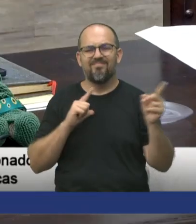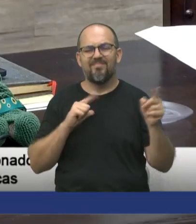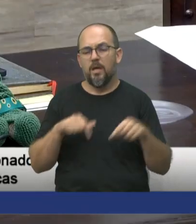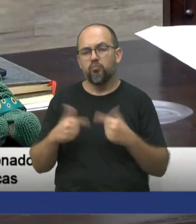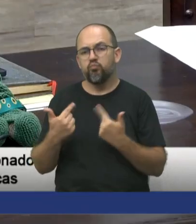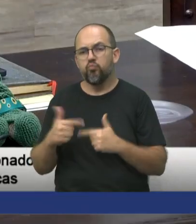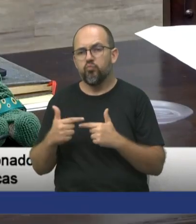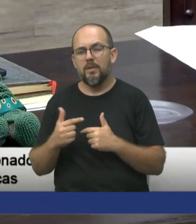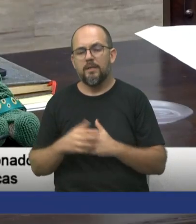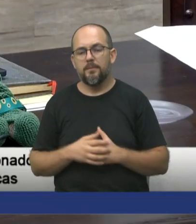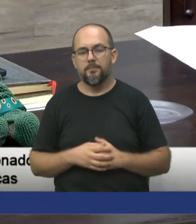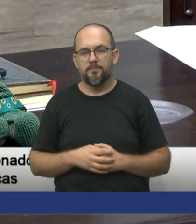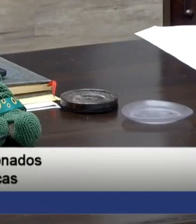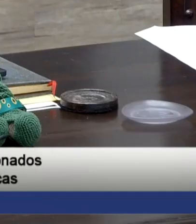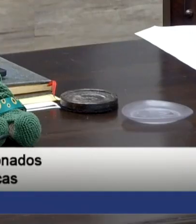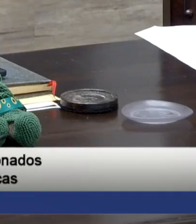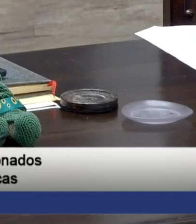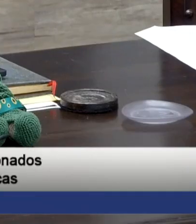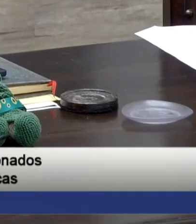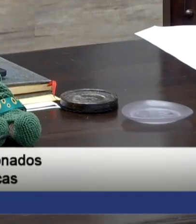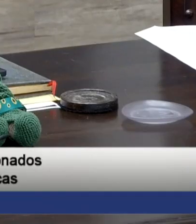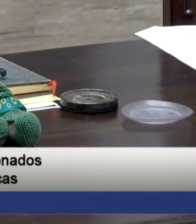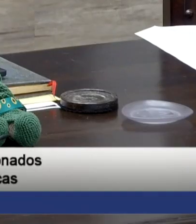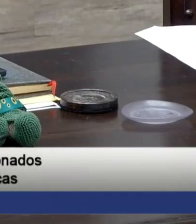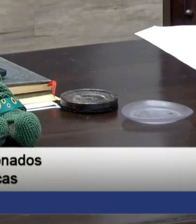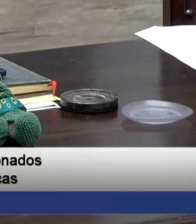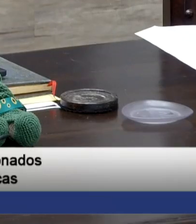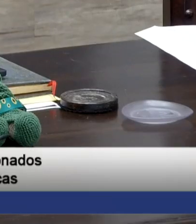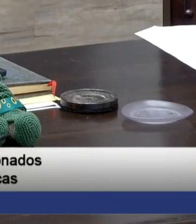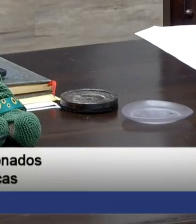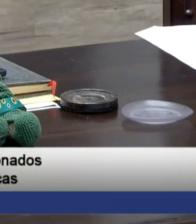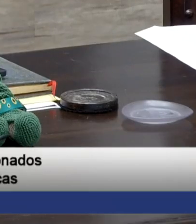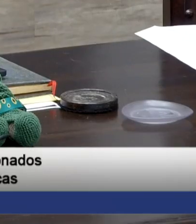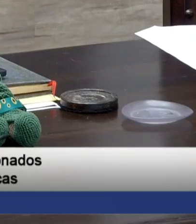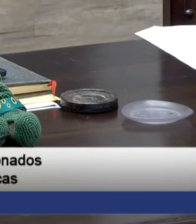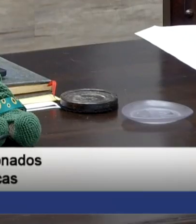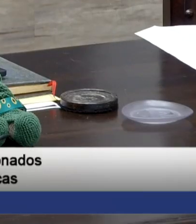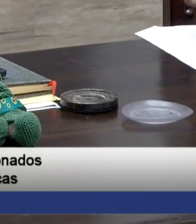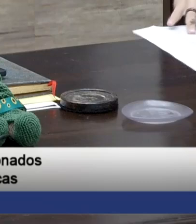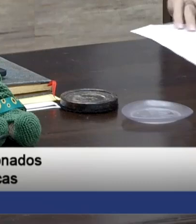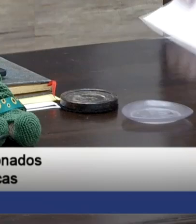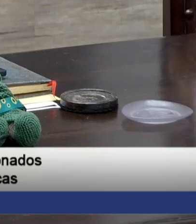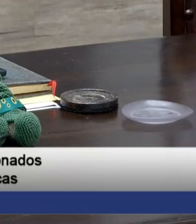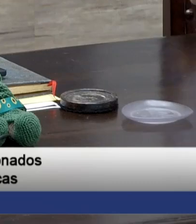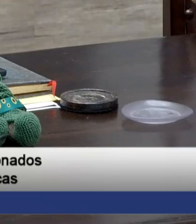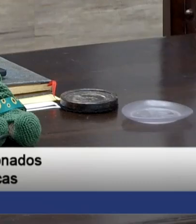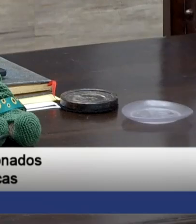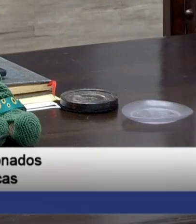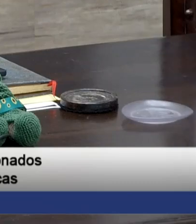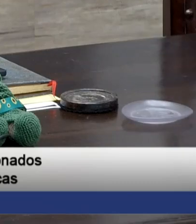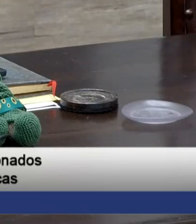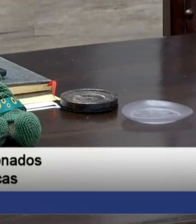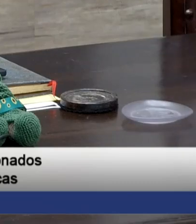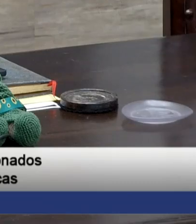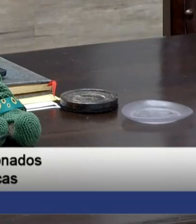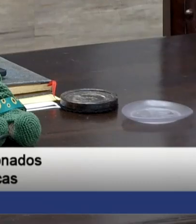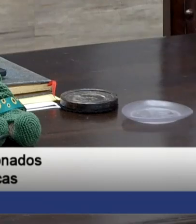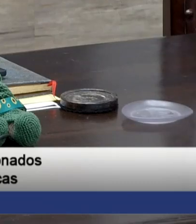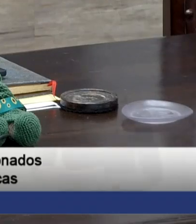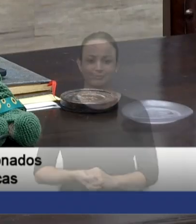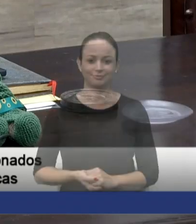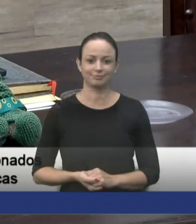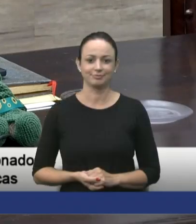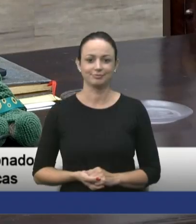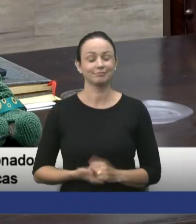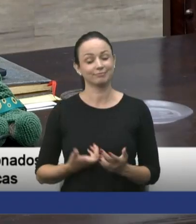Eu consigo caminhar com essa fila, mas eu tenho fila. Hoje, conversando com a diretora da saúde, nós fizemos o seguinte, e esse é